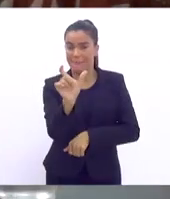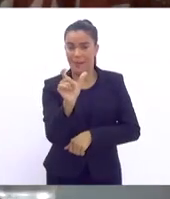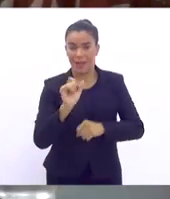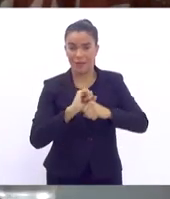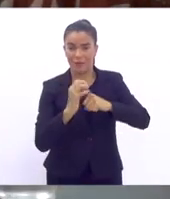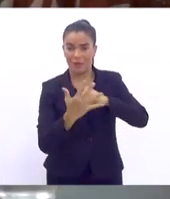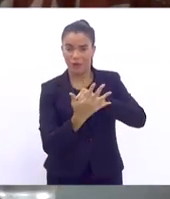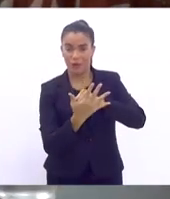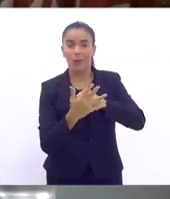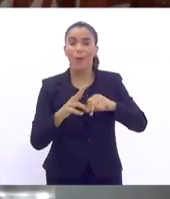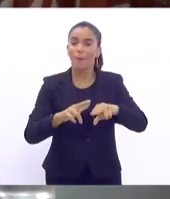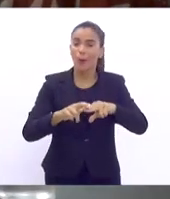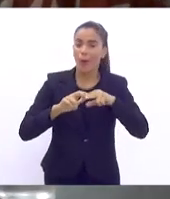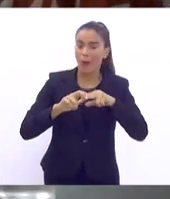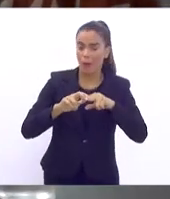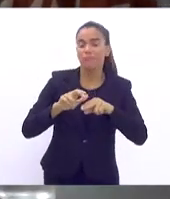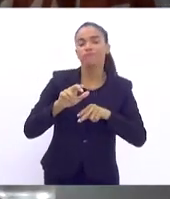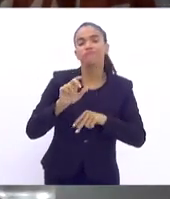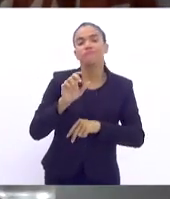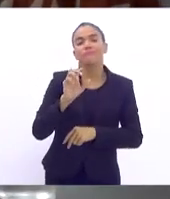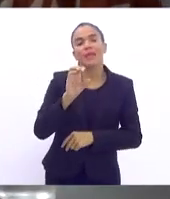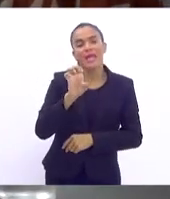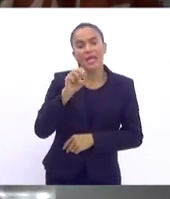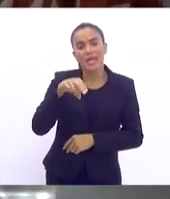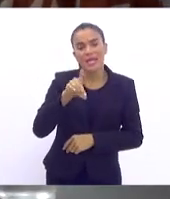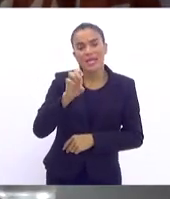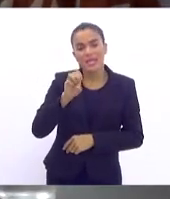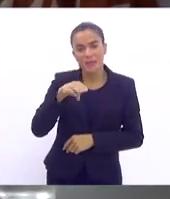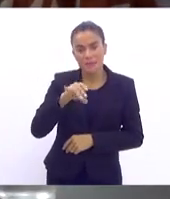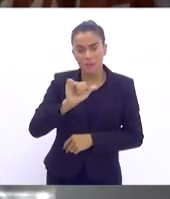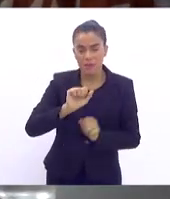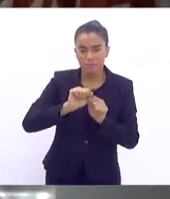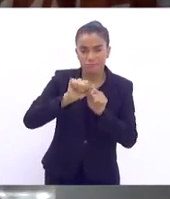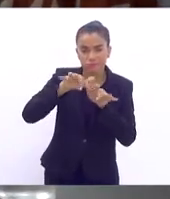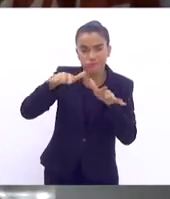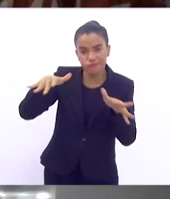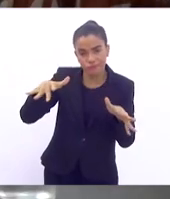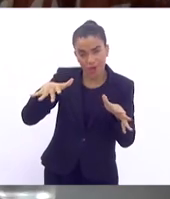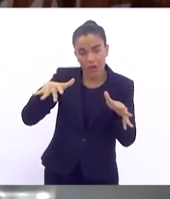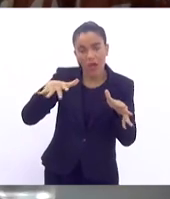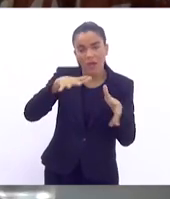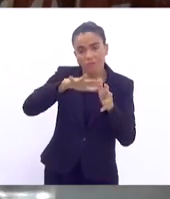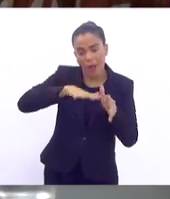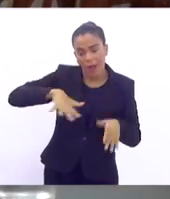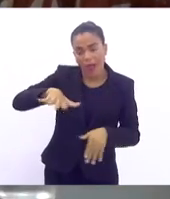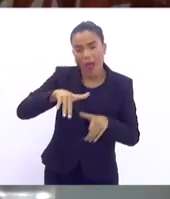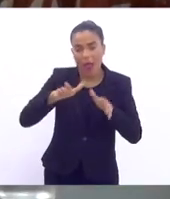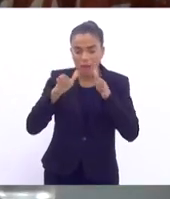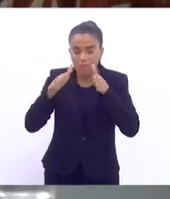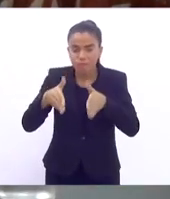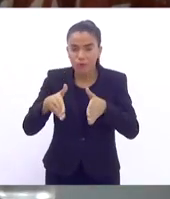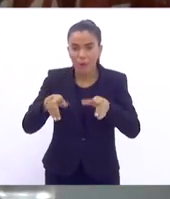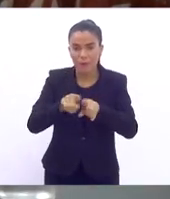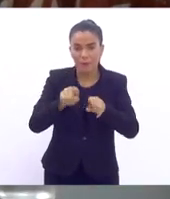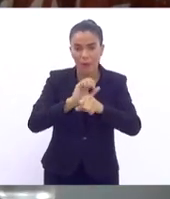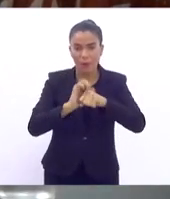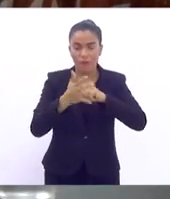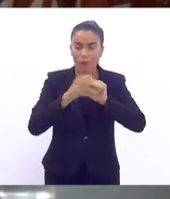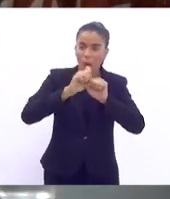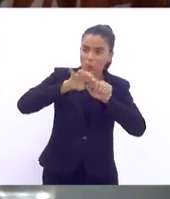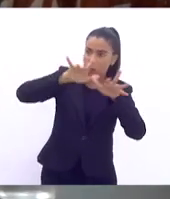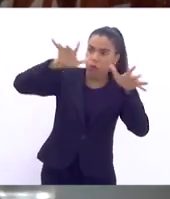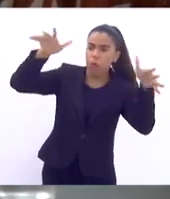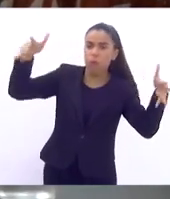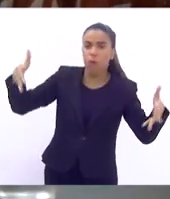endemias e fazer a mesma destinação dos prêmios prescritos para o fundo da saúde que é a sua proposta Sérgio me